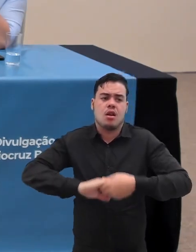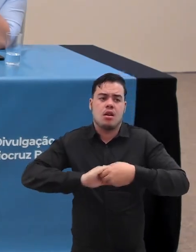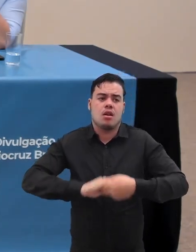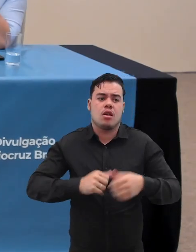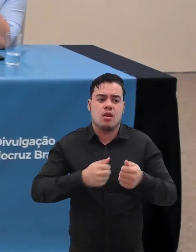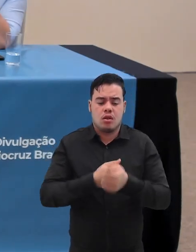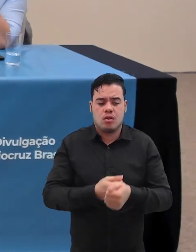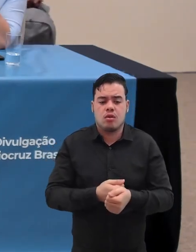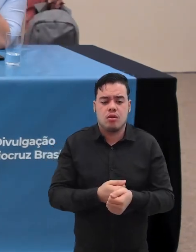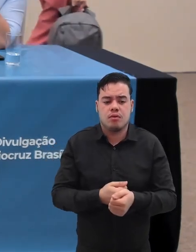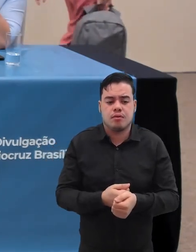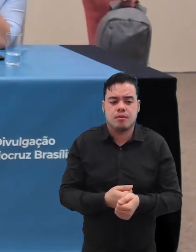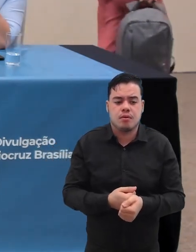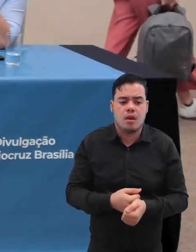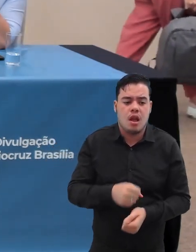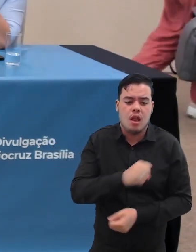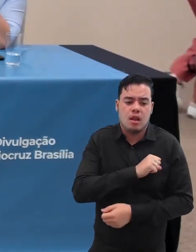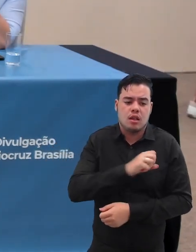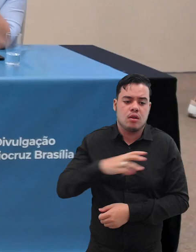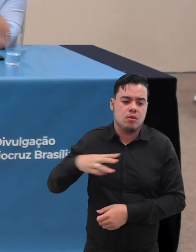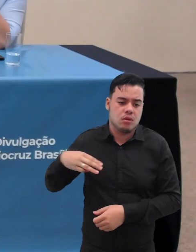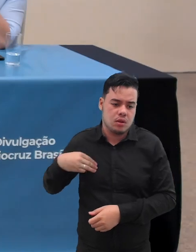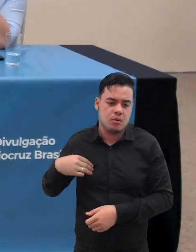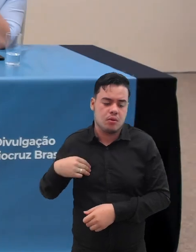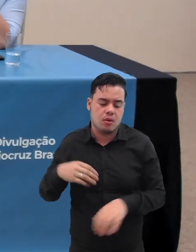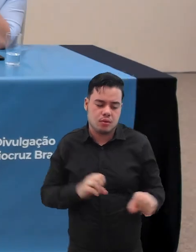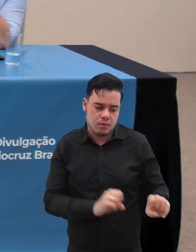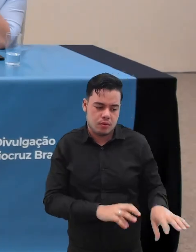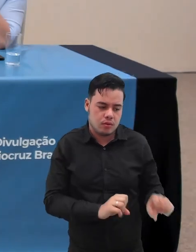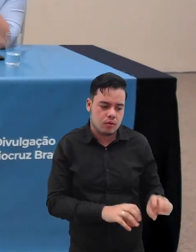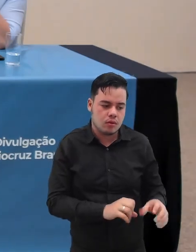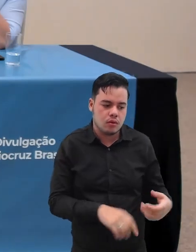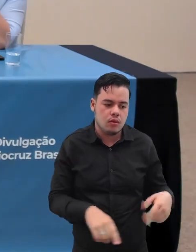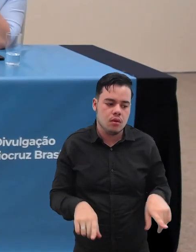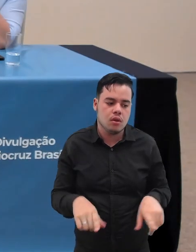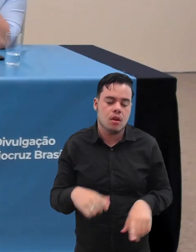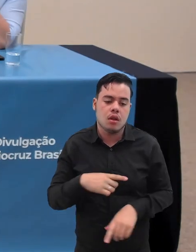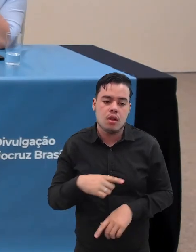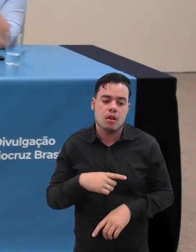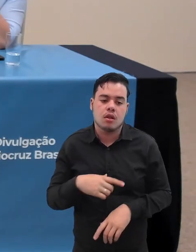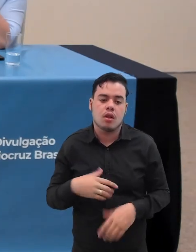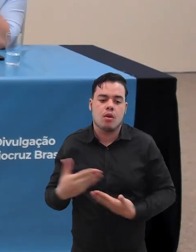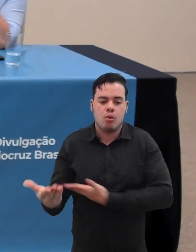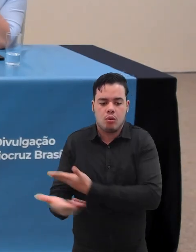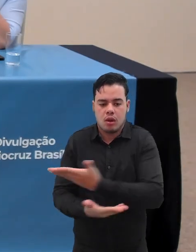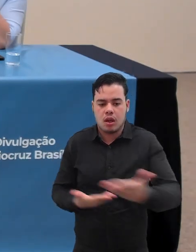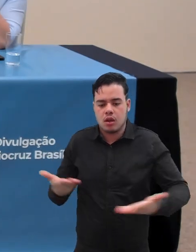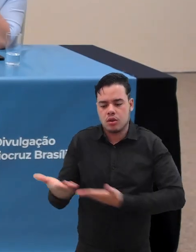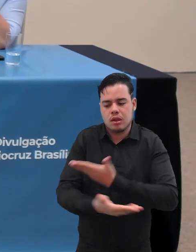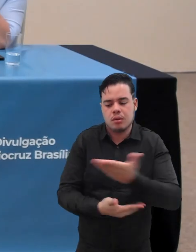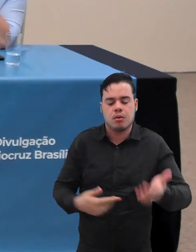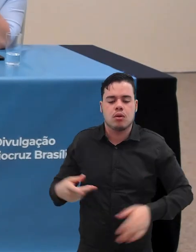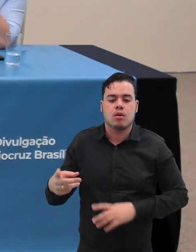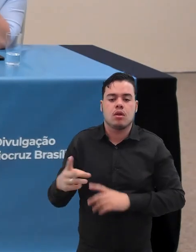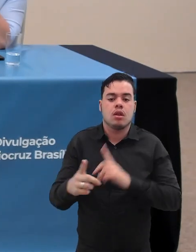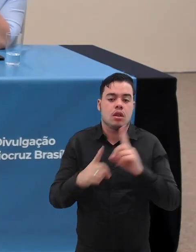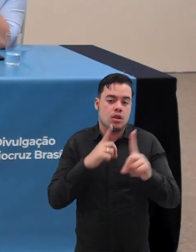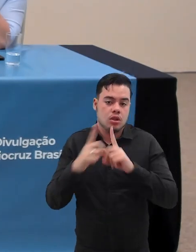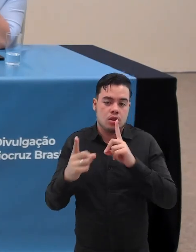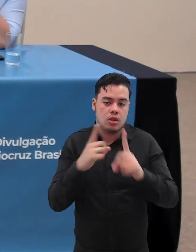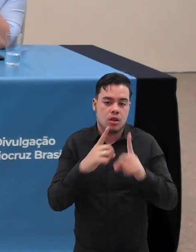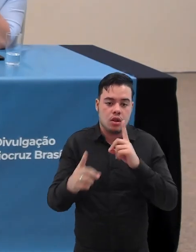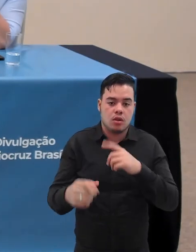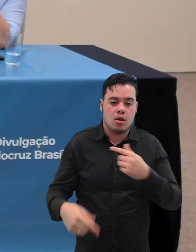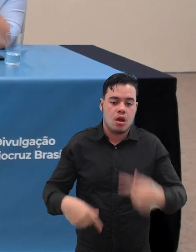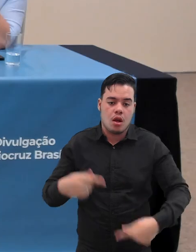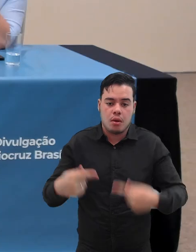com a Secretaria Municipal de Educação ou Secretaria Estadual de Educação, para justamente a gente ter uma relação de diálogo entre a política de